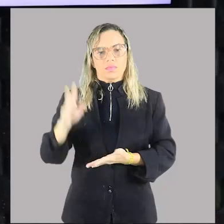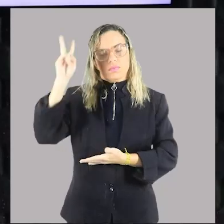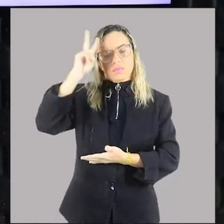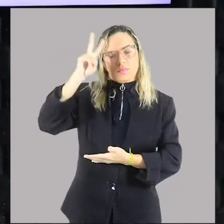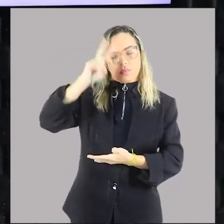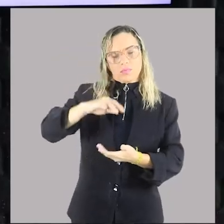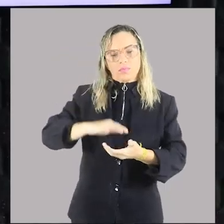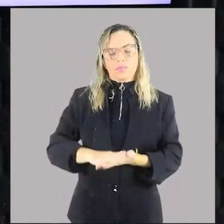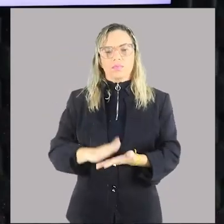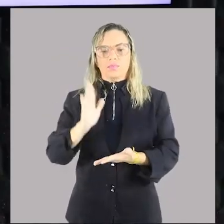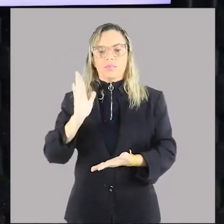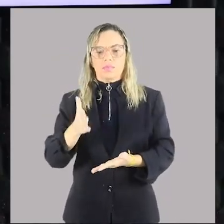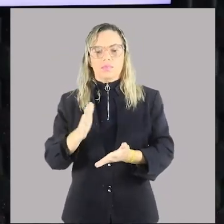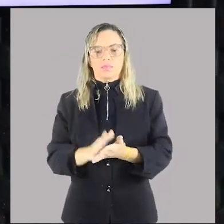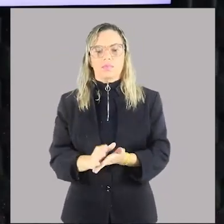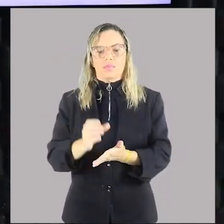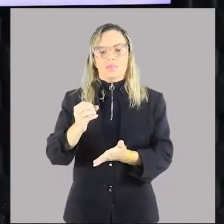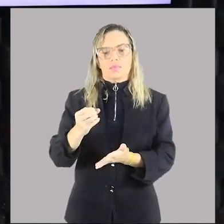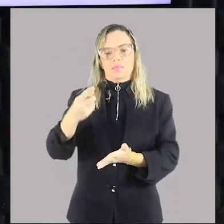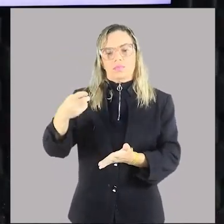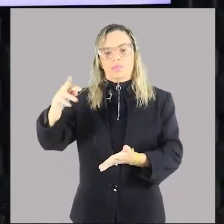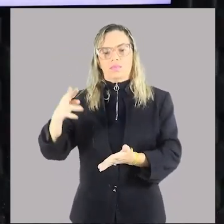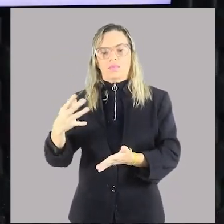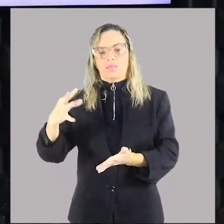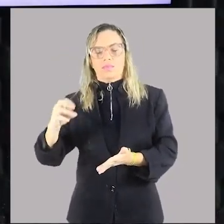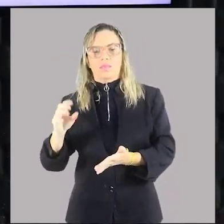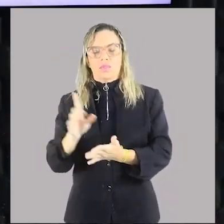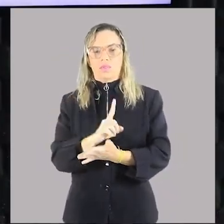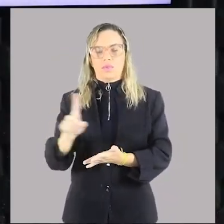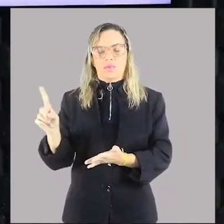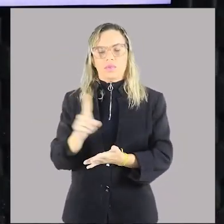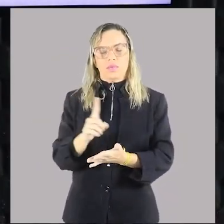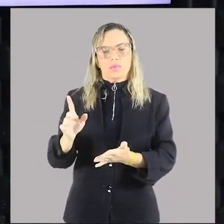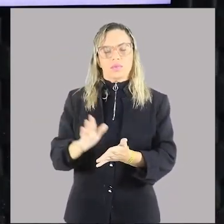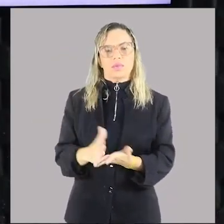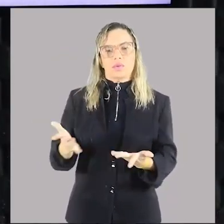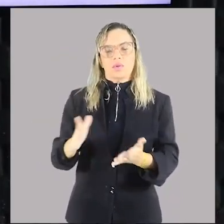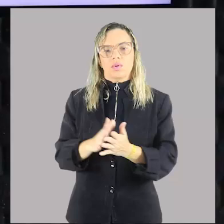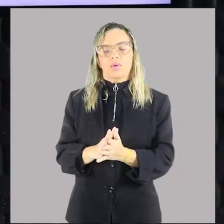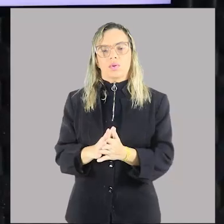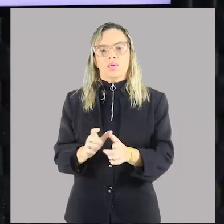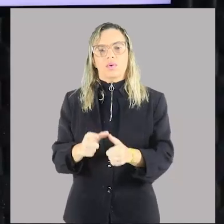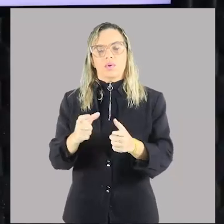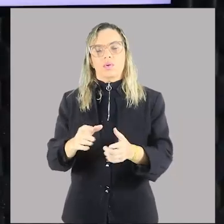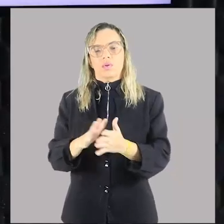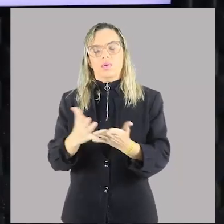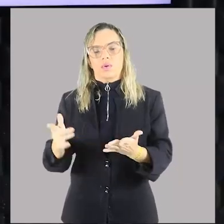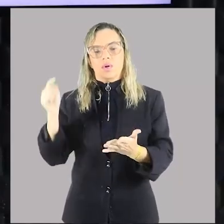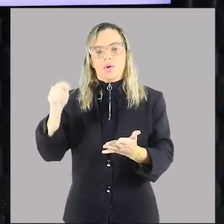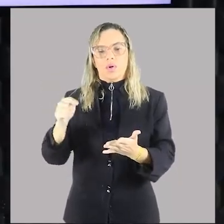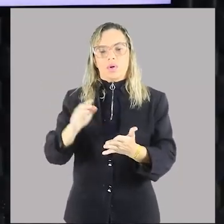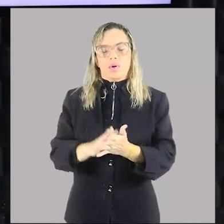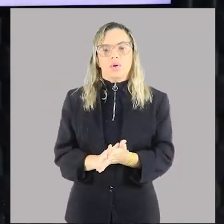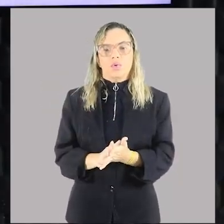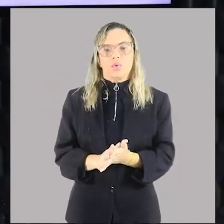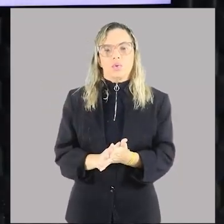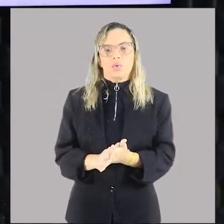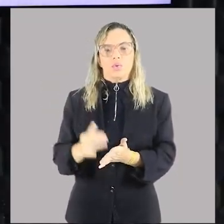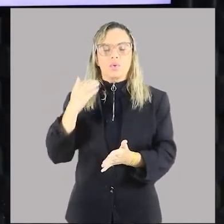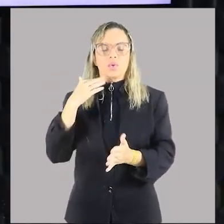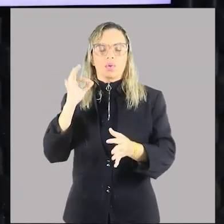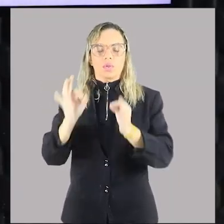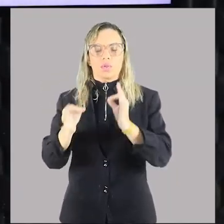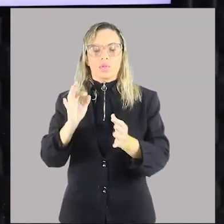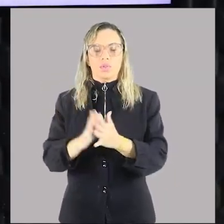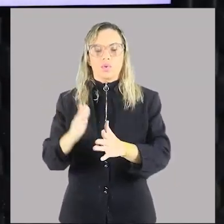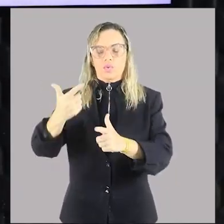disso. Já os órgãos não são pessoas jurídicas. Os órgãos são divisão de competências, divisões